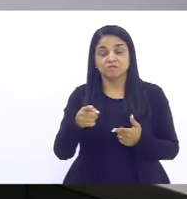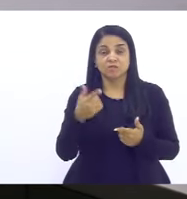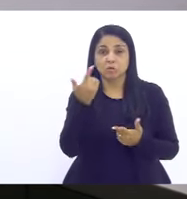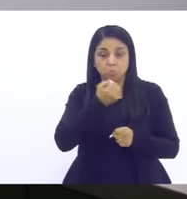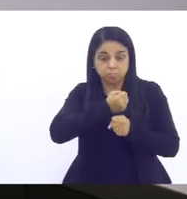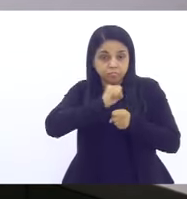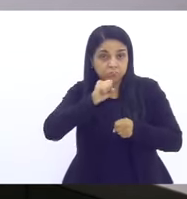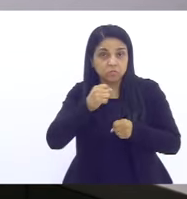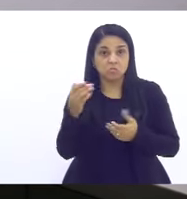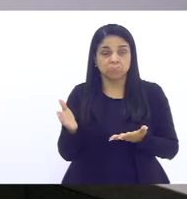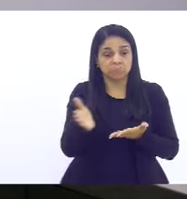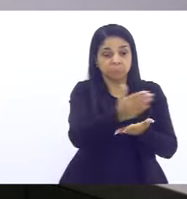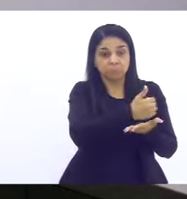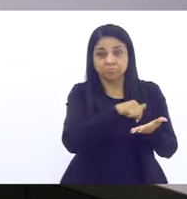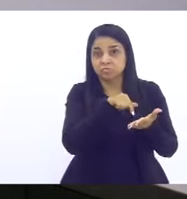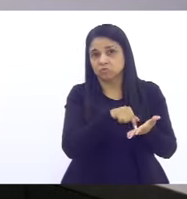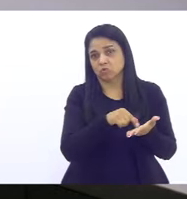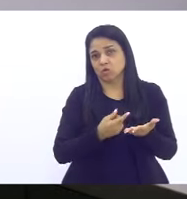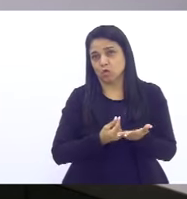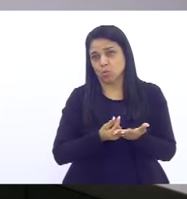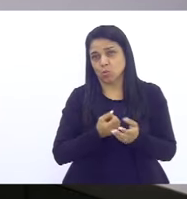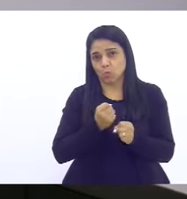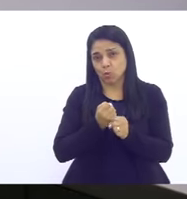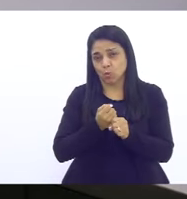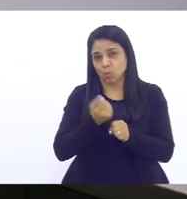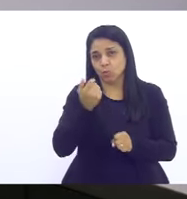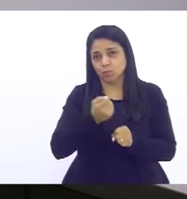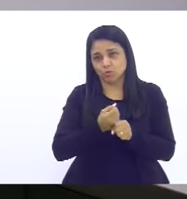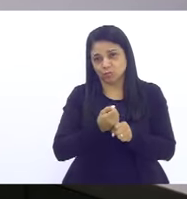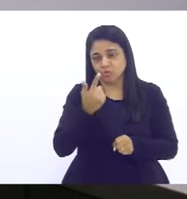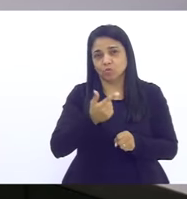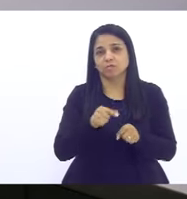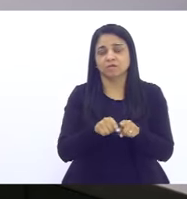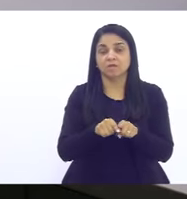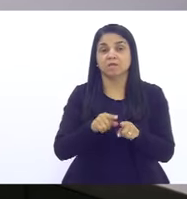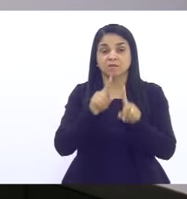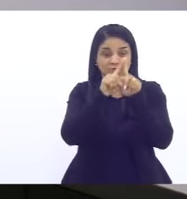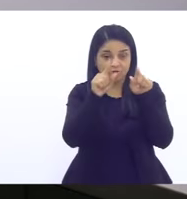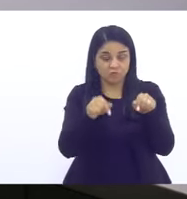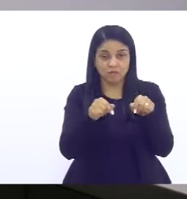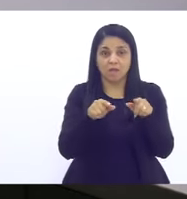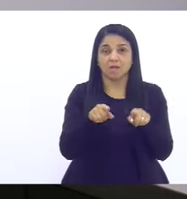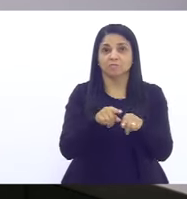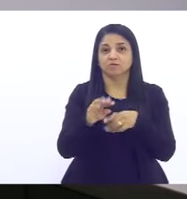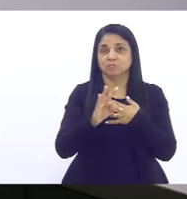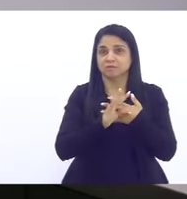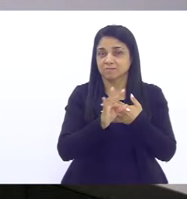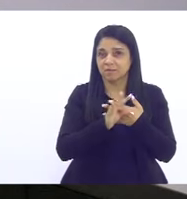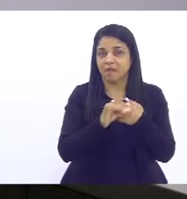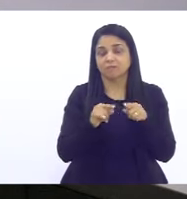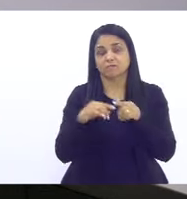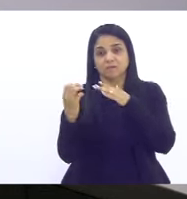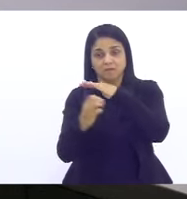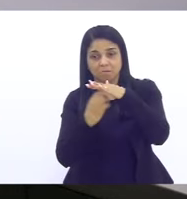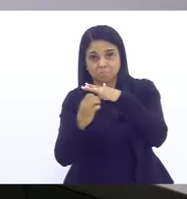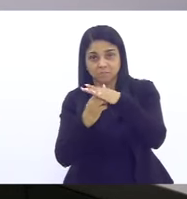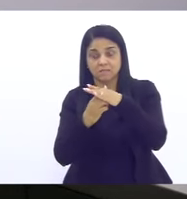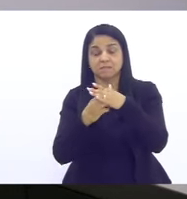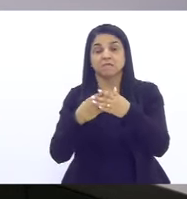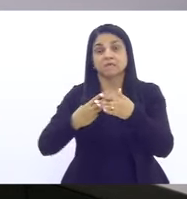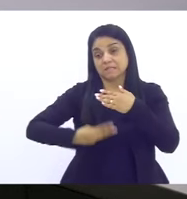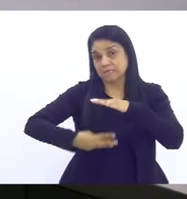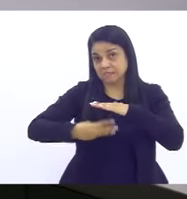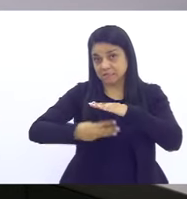lucro e diminuindo as equipes. Eu tenho áudio, se quiser, eu coloco aqui, de funcionários técnicos, tanto da empresa quanto